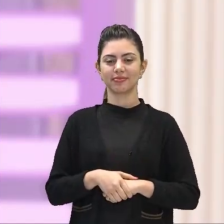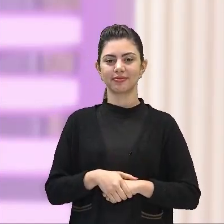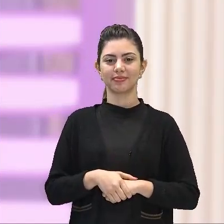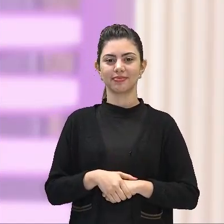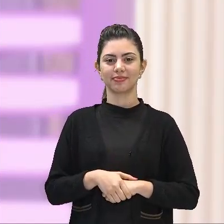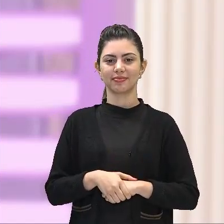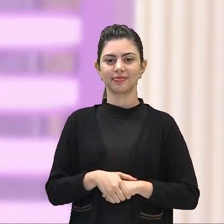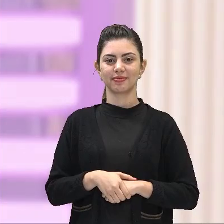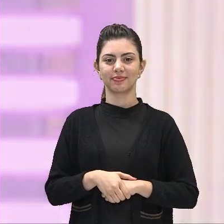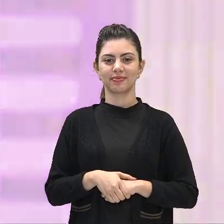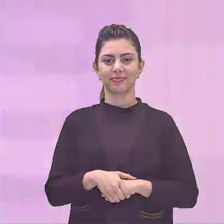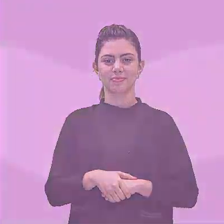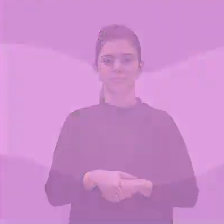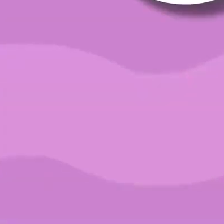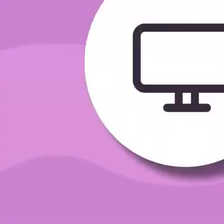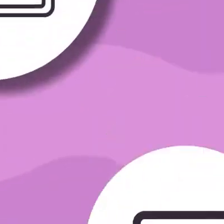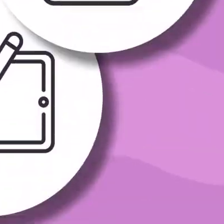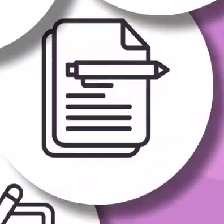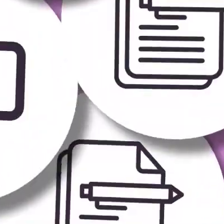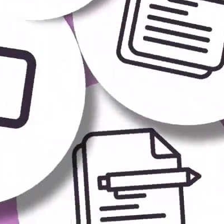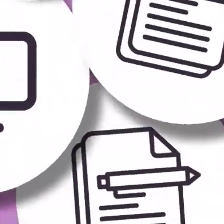aula.